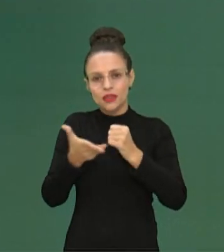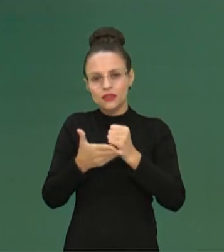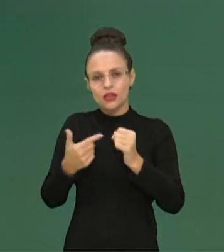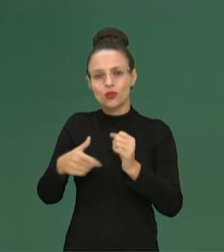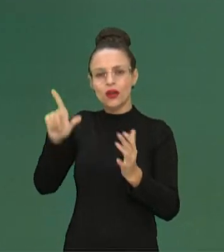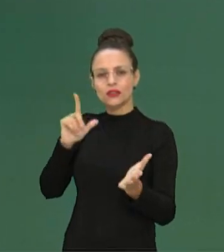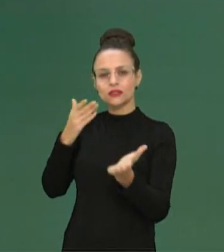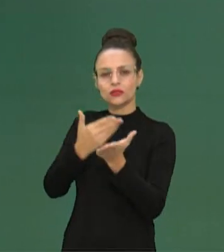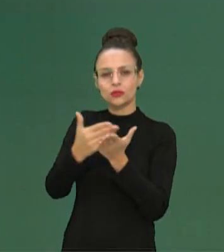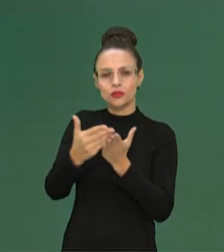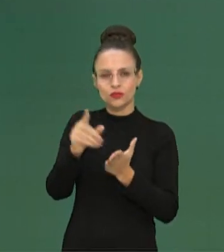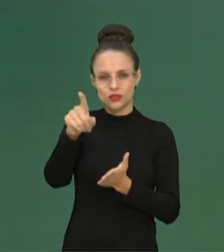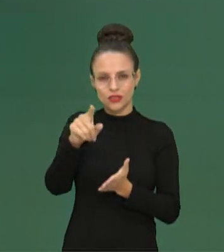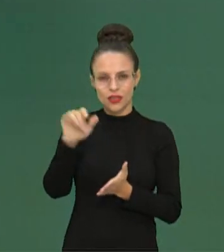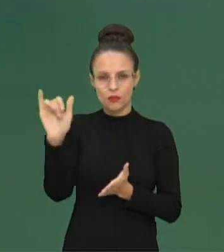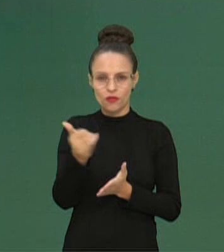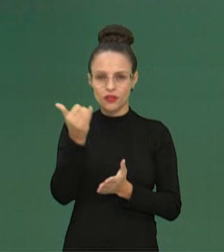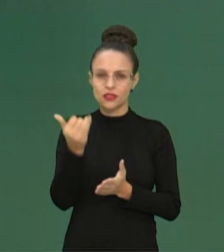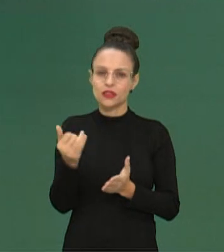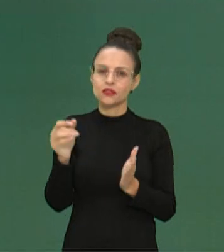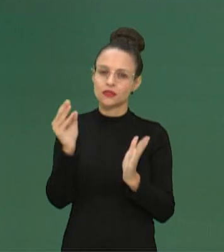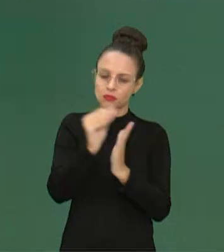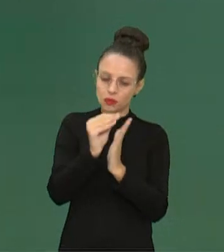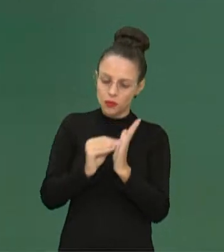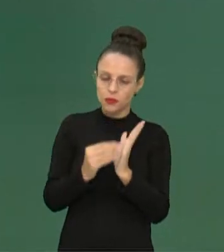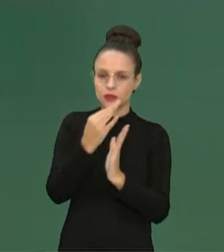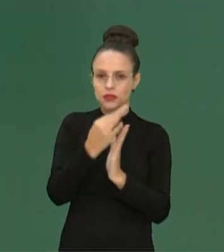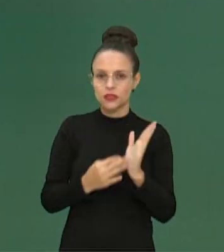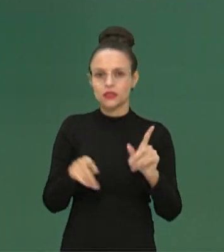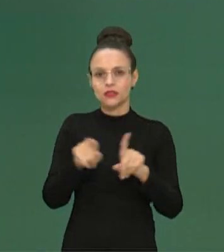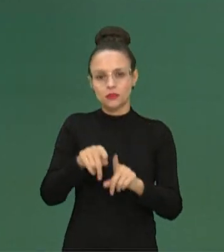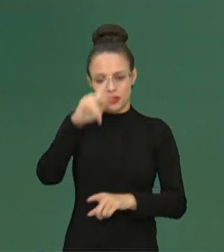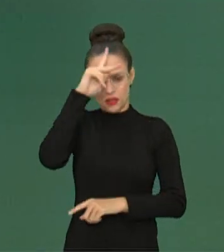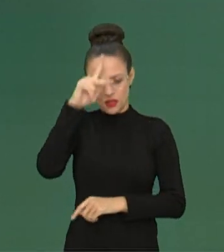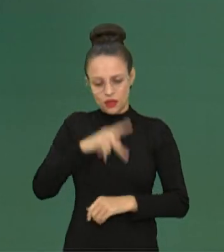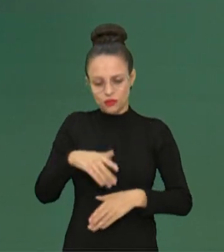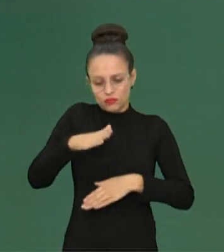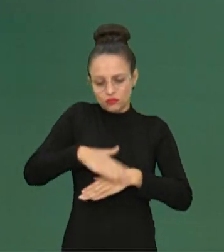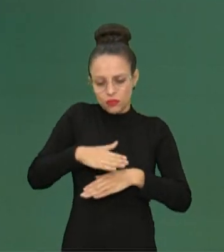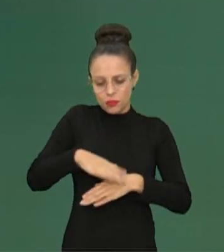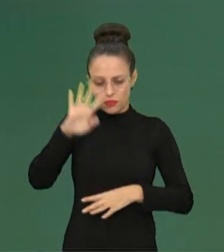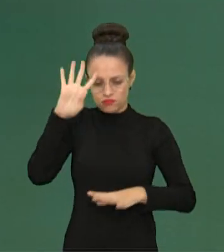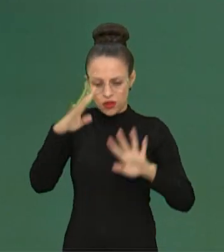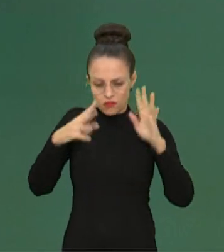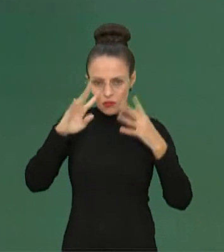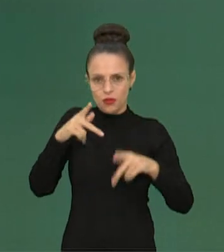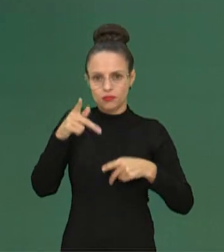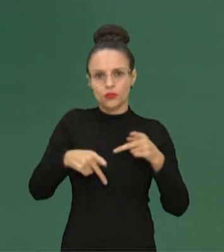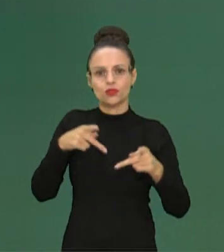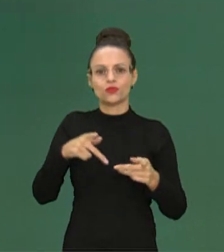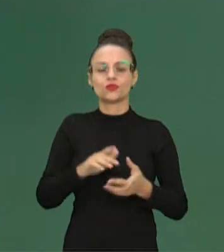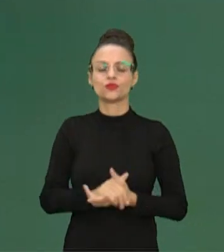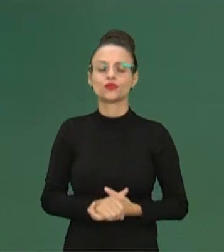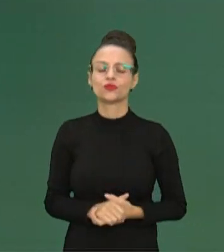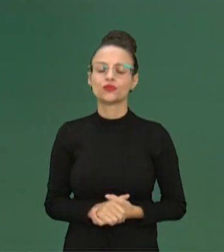no início, que você poderia ter usado agora também, a questão da autodeterminação dos povos.